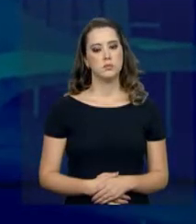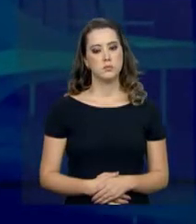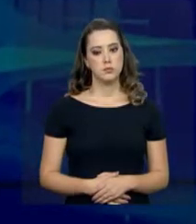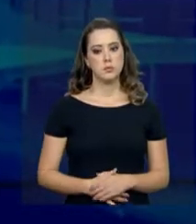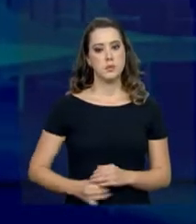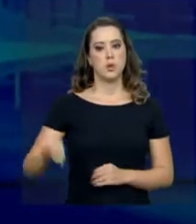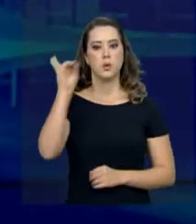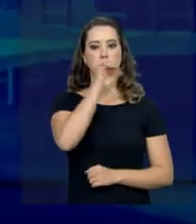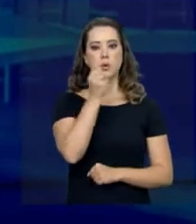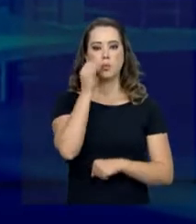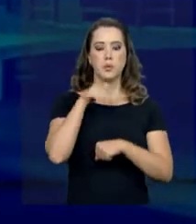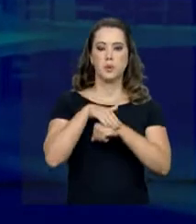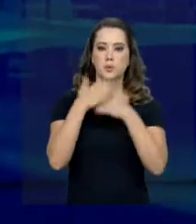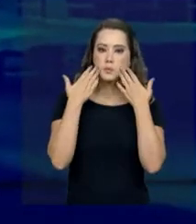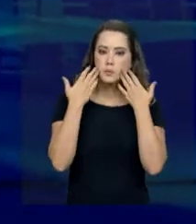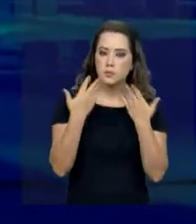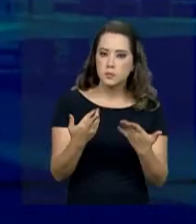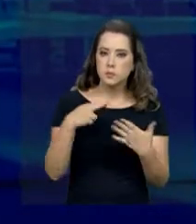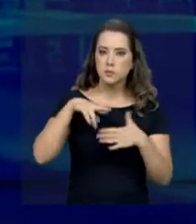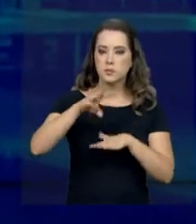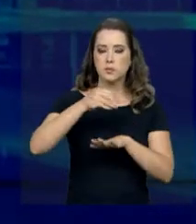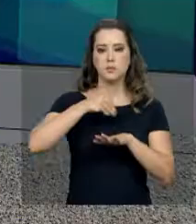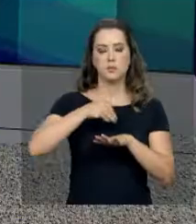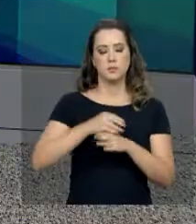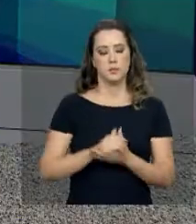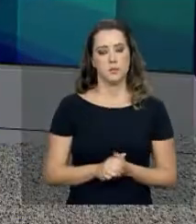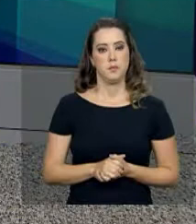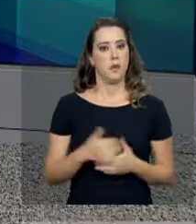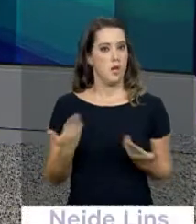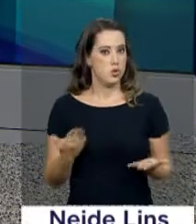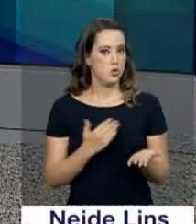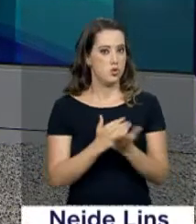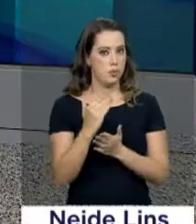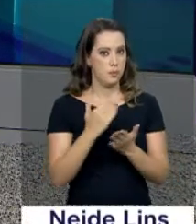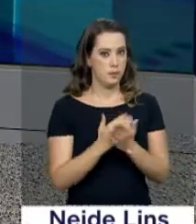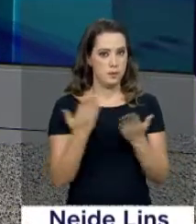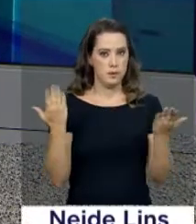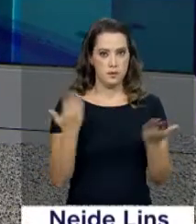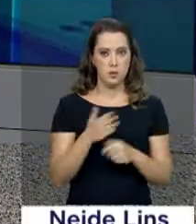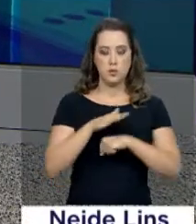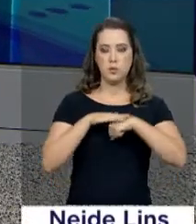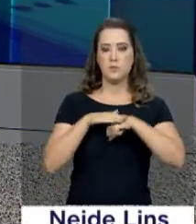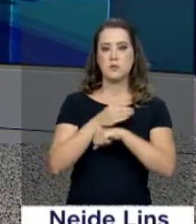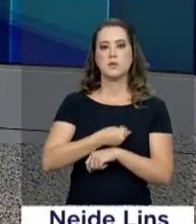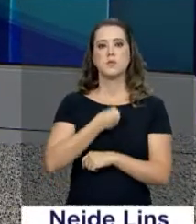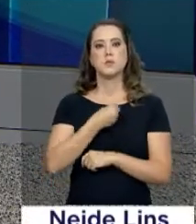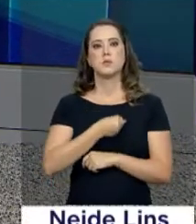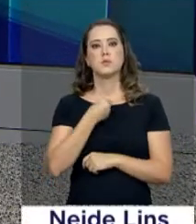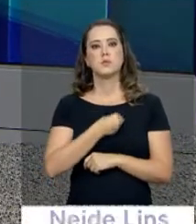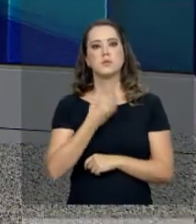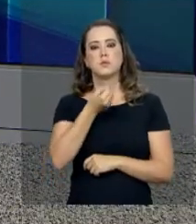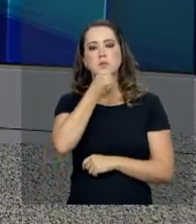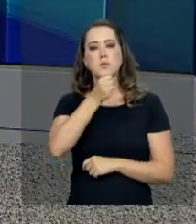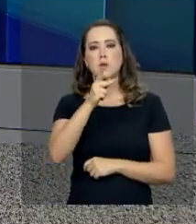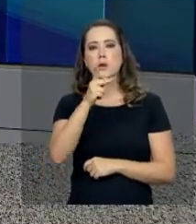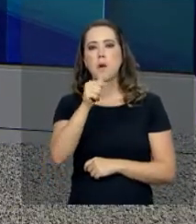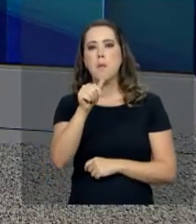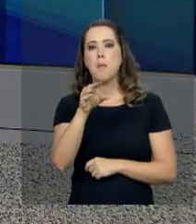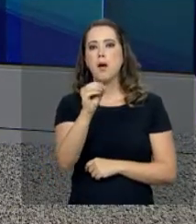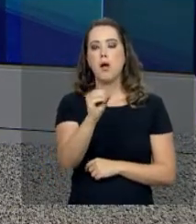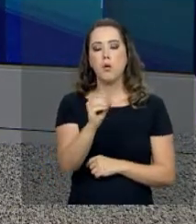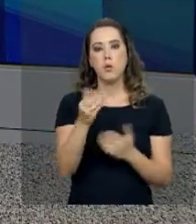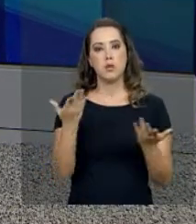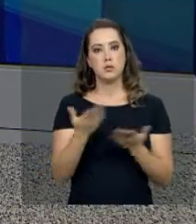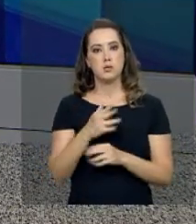Olá, boa noite. No ar, o repórter NBR. E a gente começa esta edição conversando ao vivo com a nossa repórter Paola Diorte,